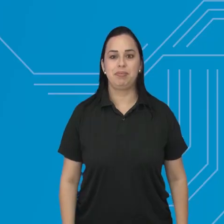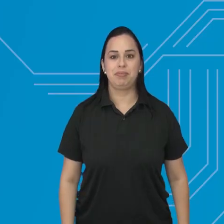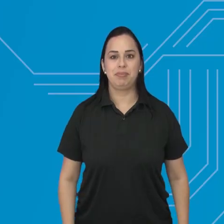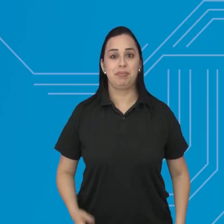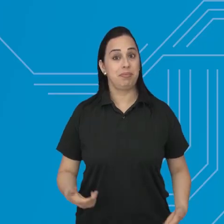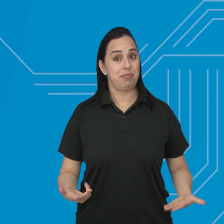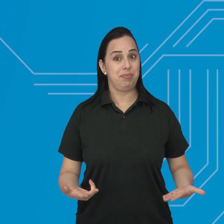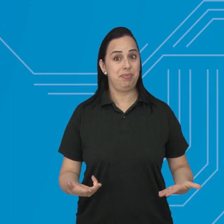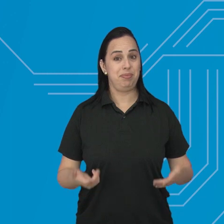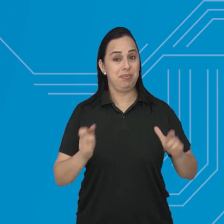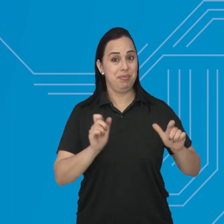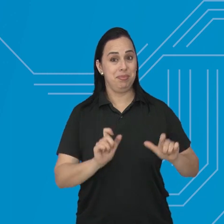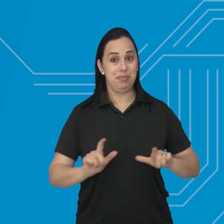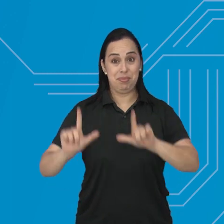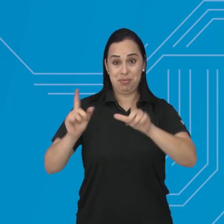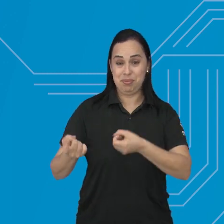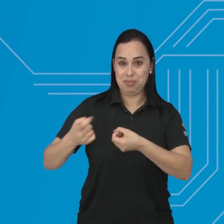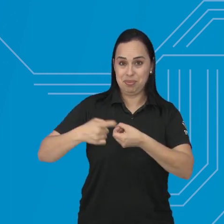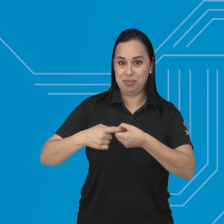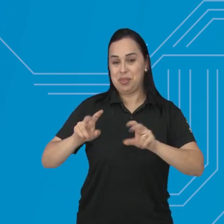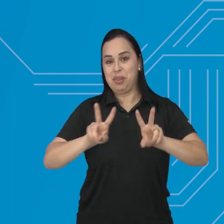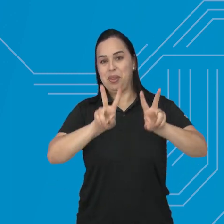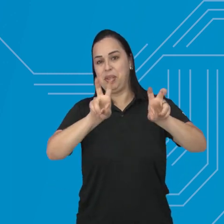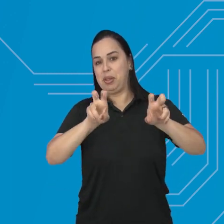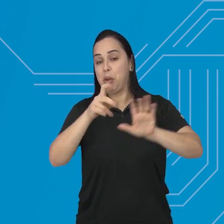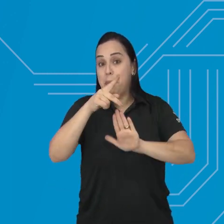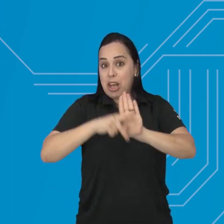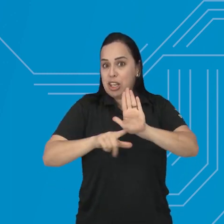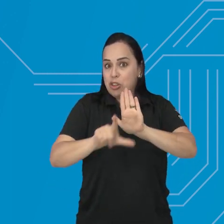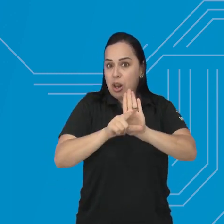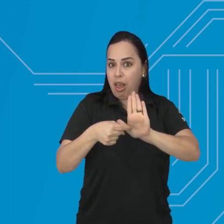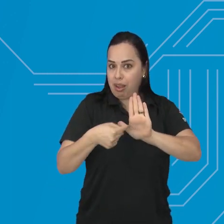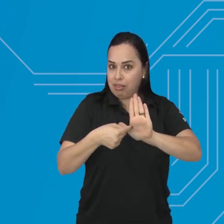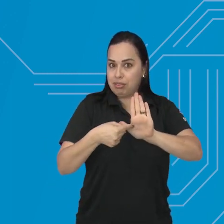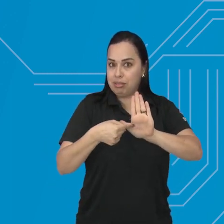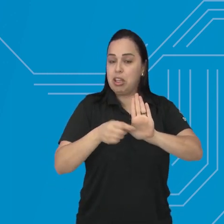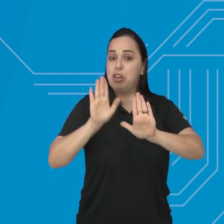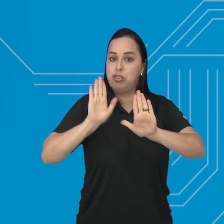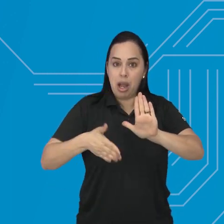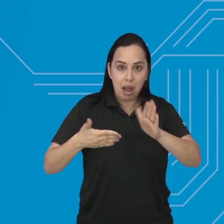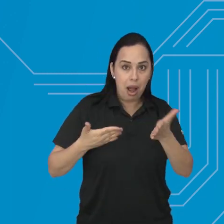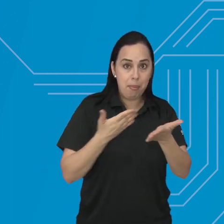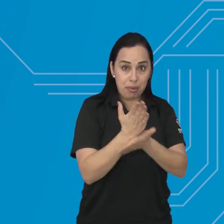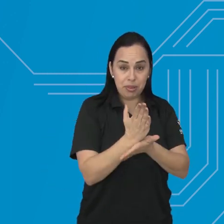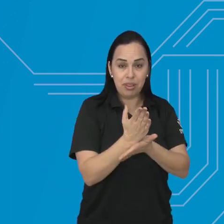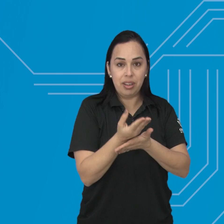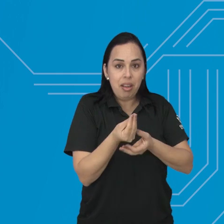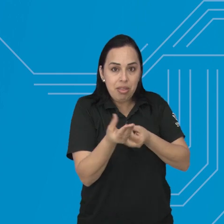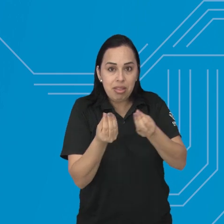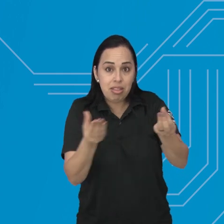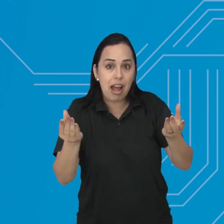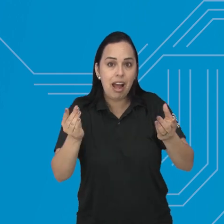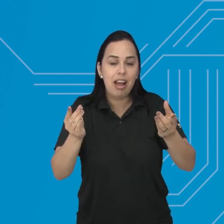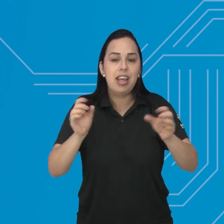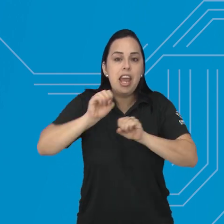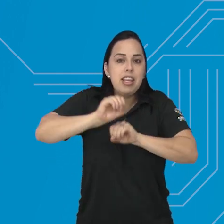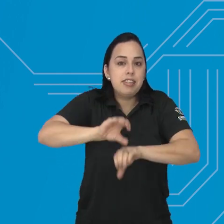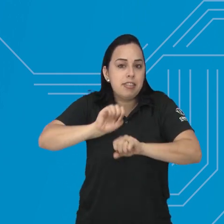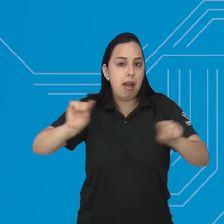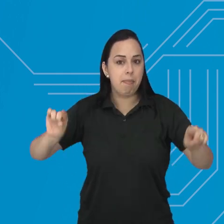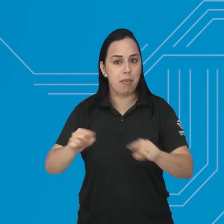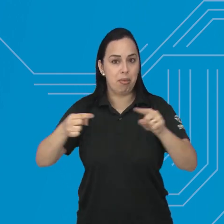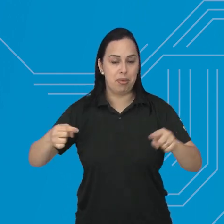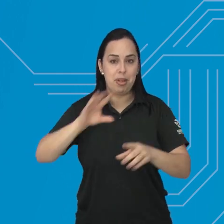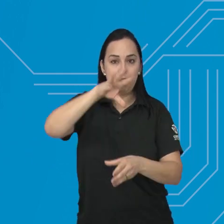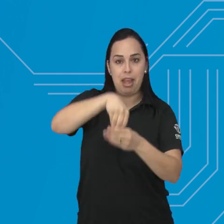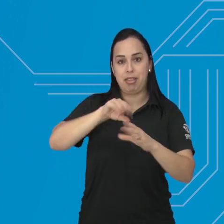Estamos de volta e agora o assunto é sobre um projeto de lei. Uma matéria aprovada na Câmara quer levar o ensino de música para as escolas da